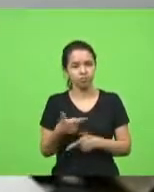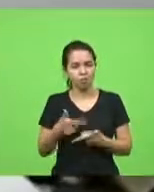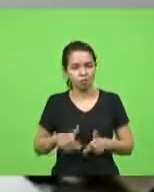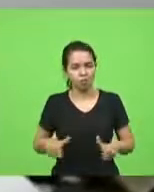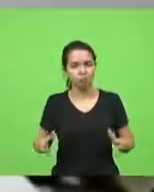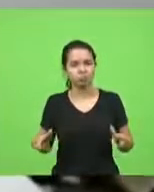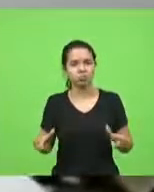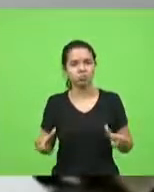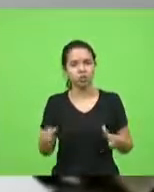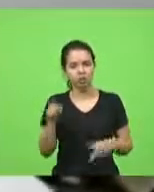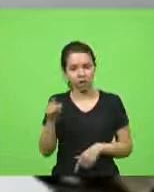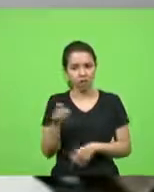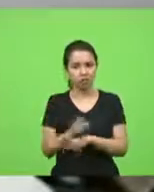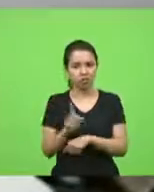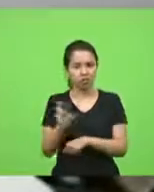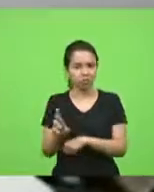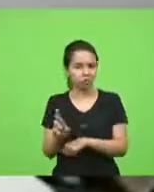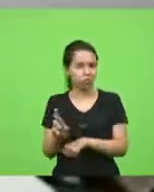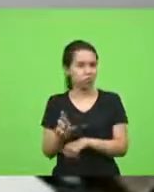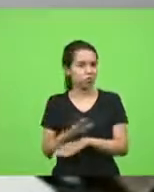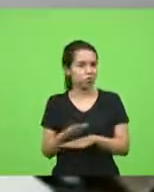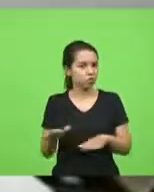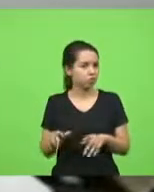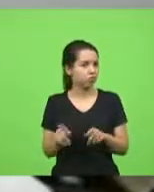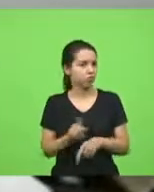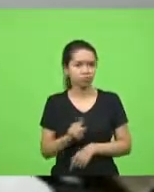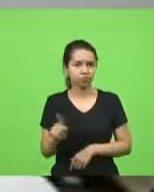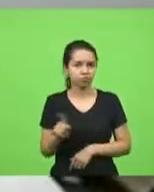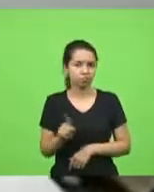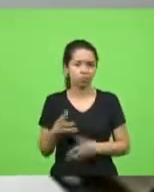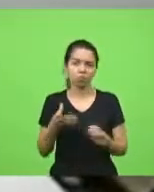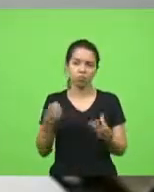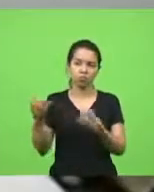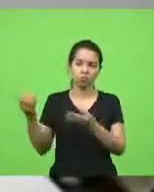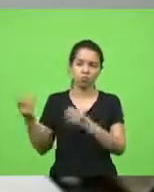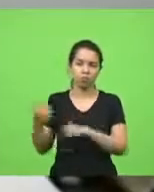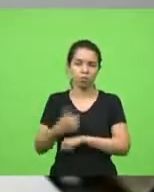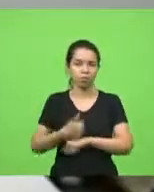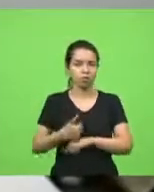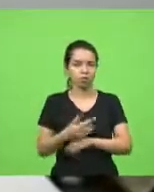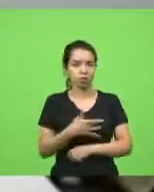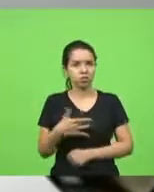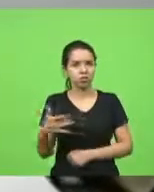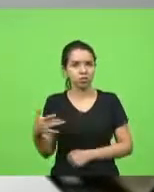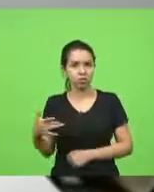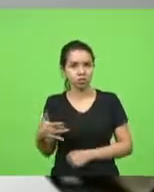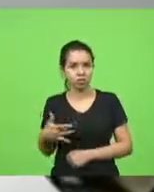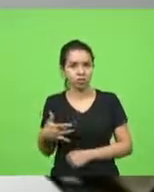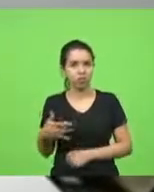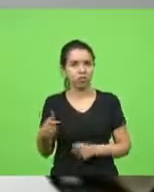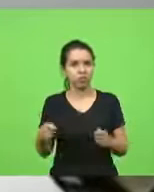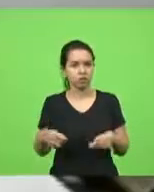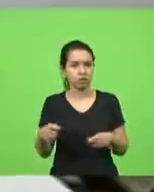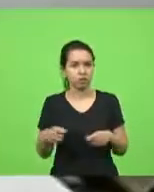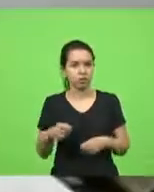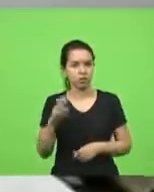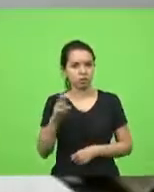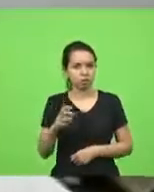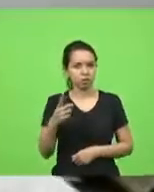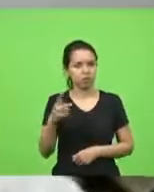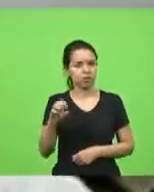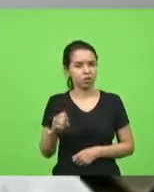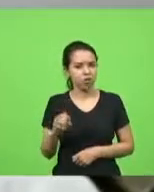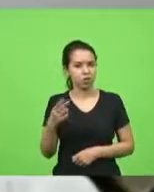doutor Juarez, mas quantos outros profissionais de saúde que nós poderíamos conviver com mais 5, 10, 15, 20, ou